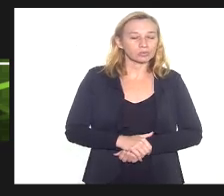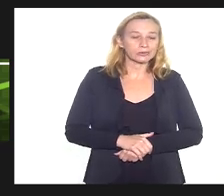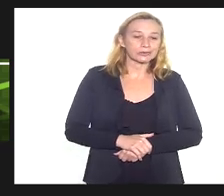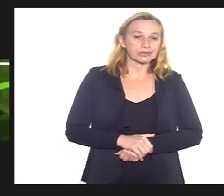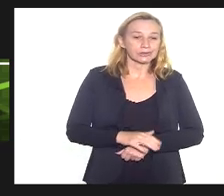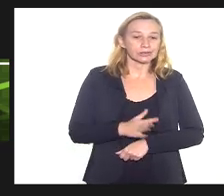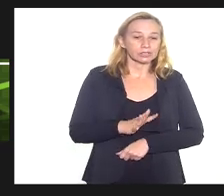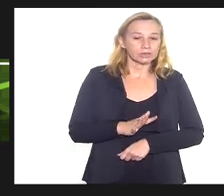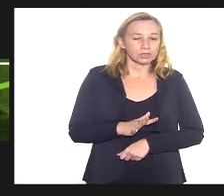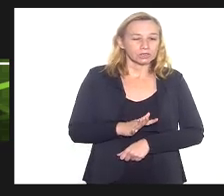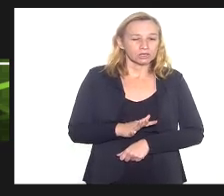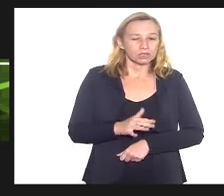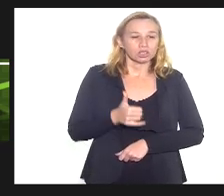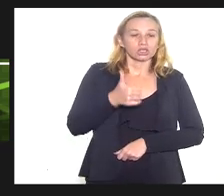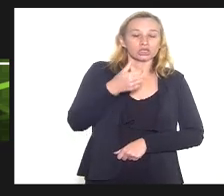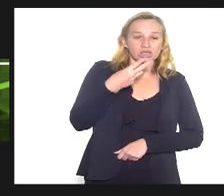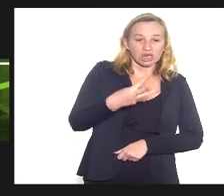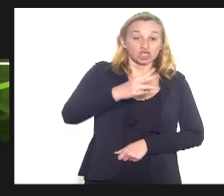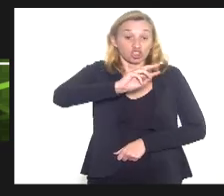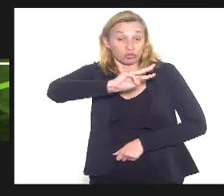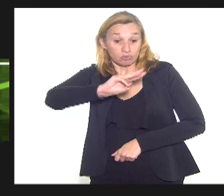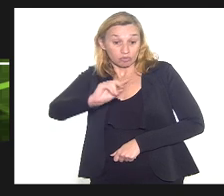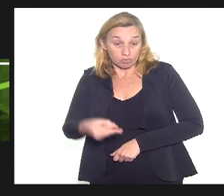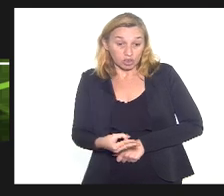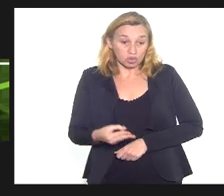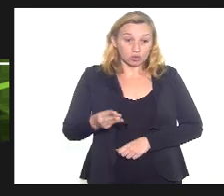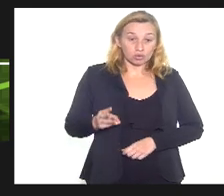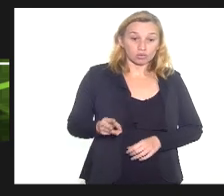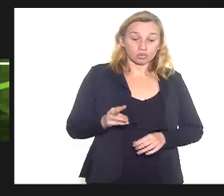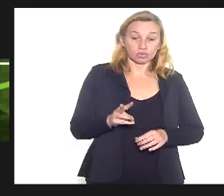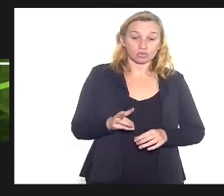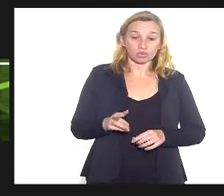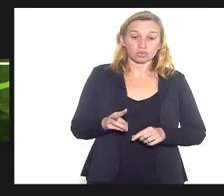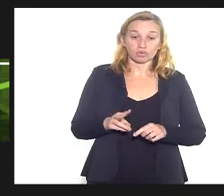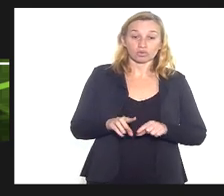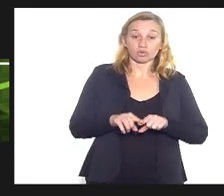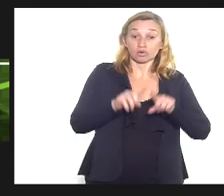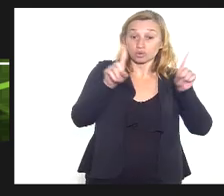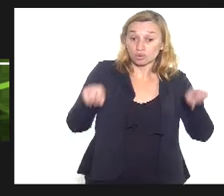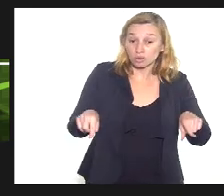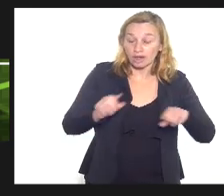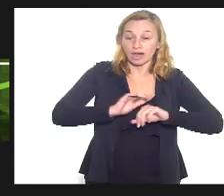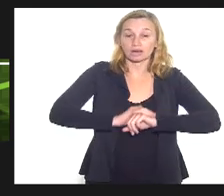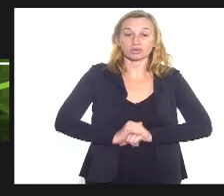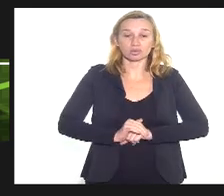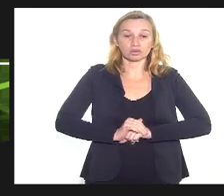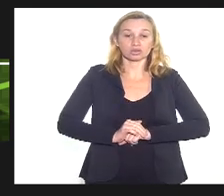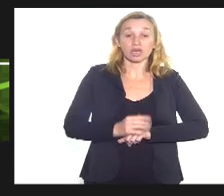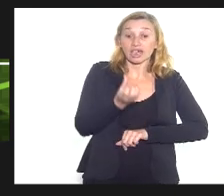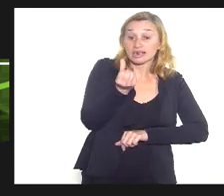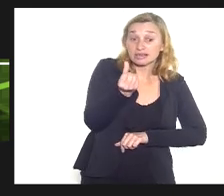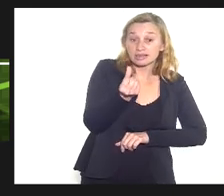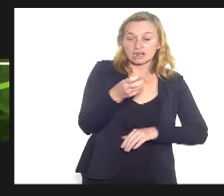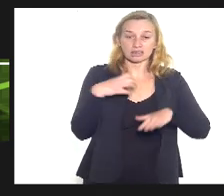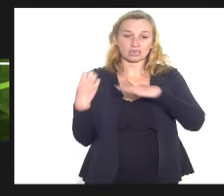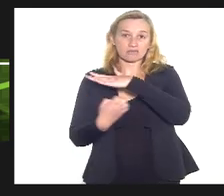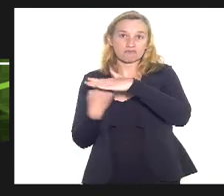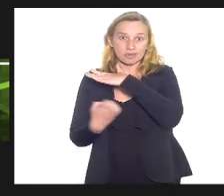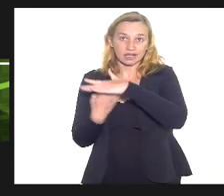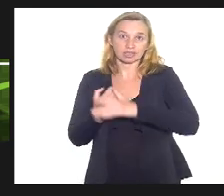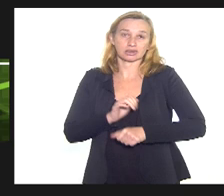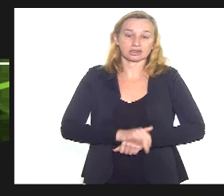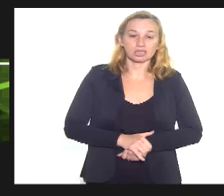cerca de 3 mil colaboradores em 6 empresas